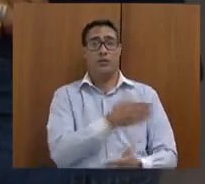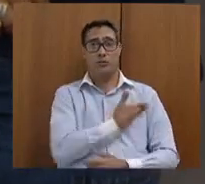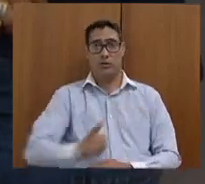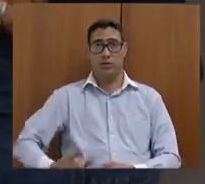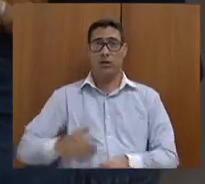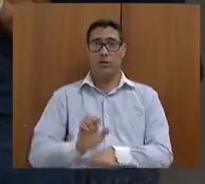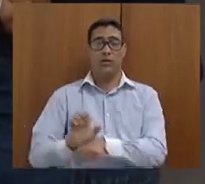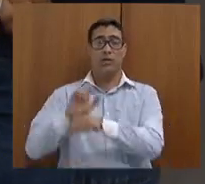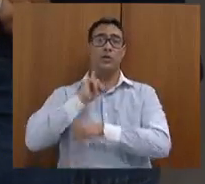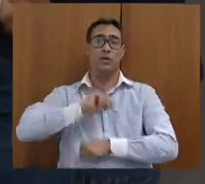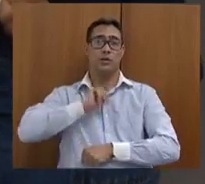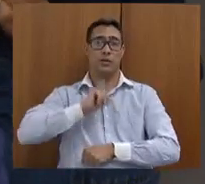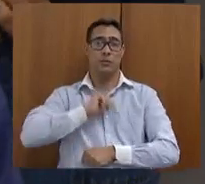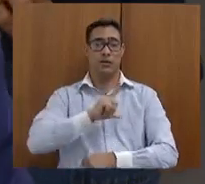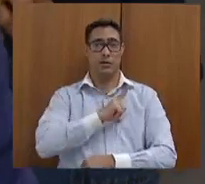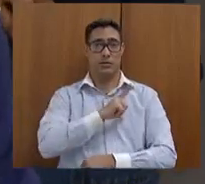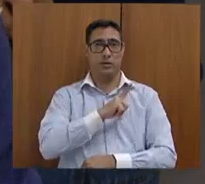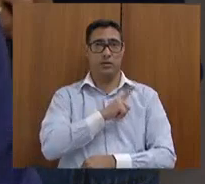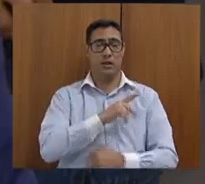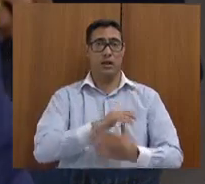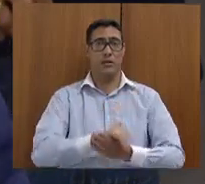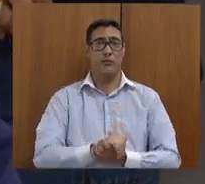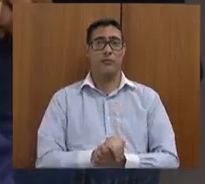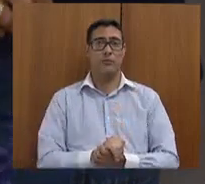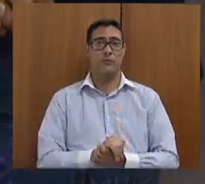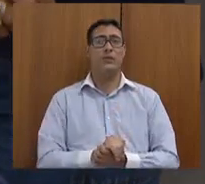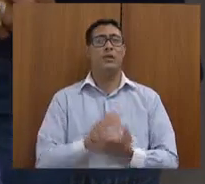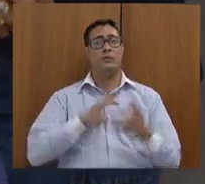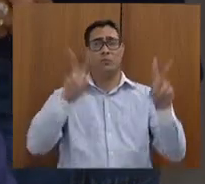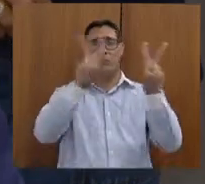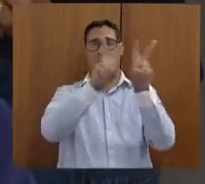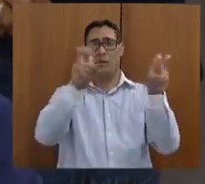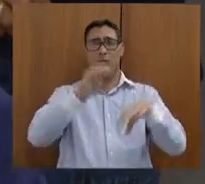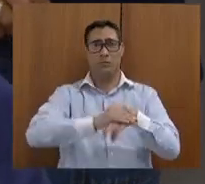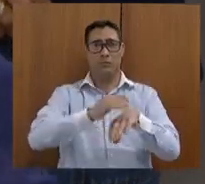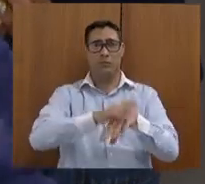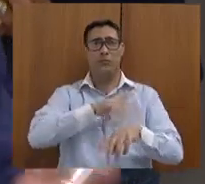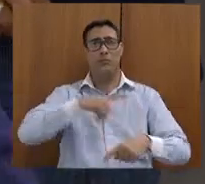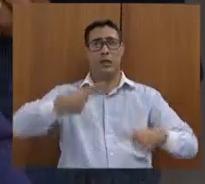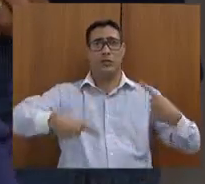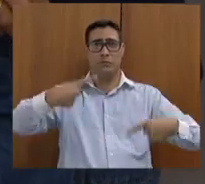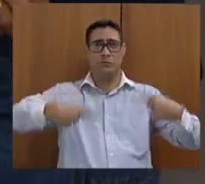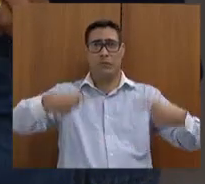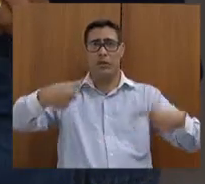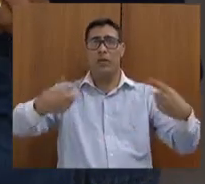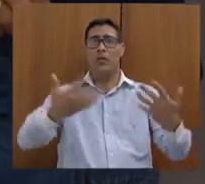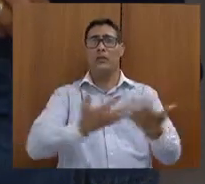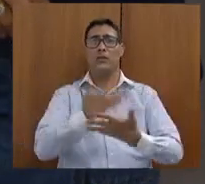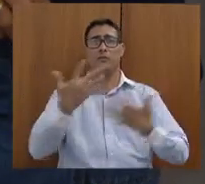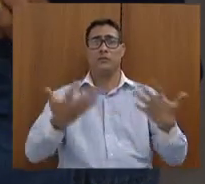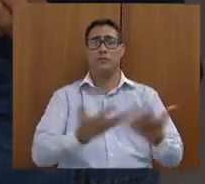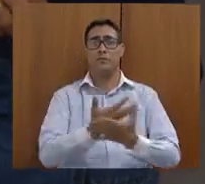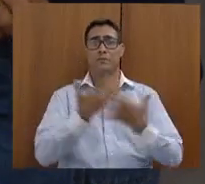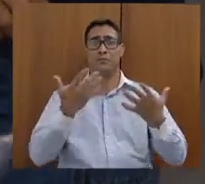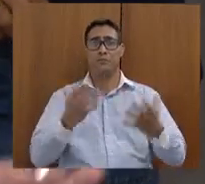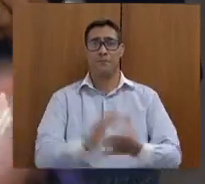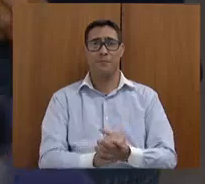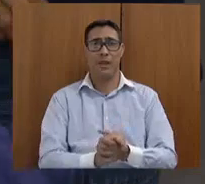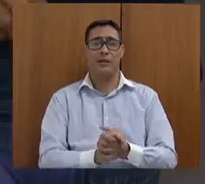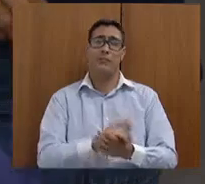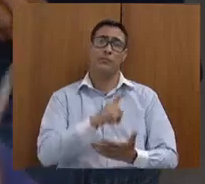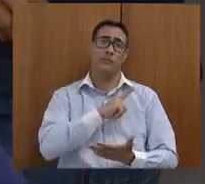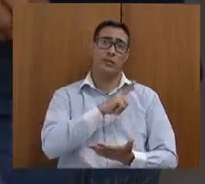que quando se trata de assuntos mais polêmicos né que trazem que